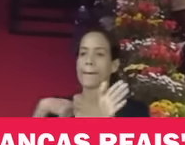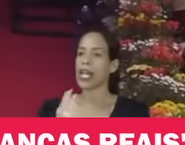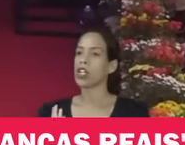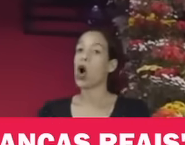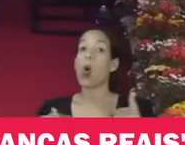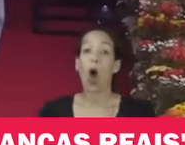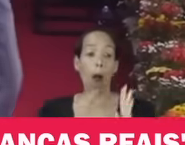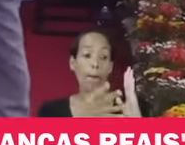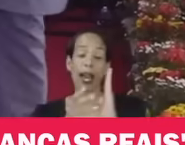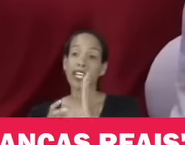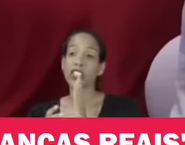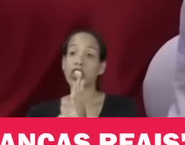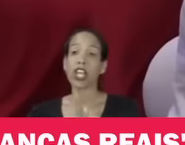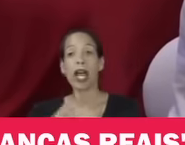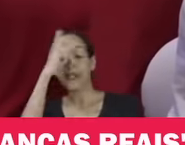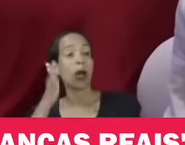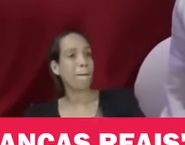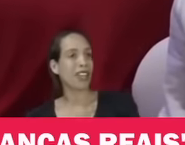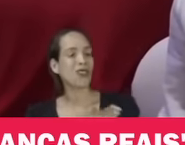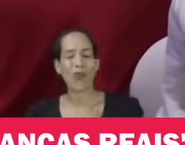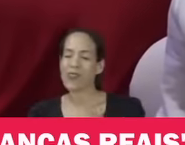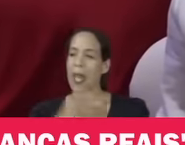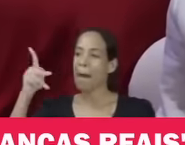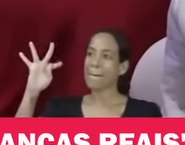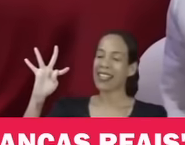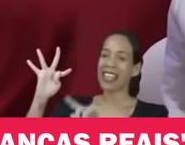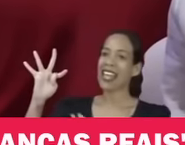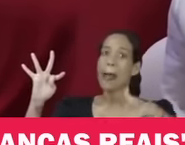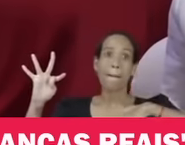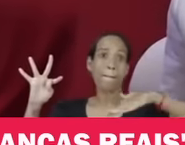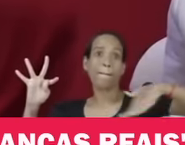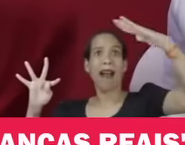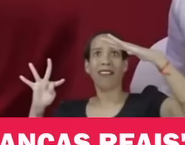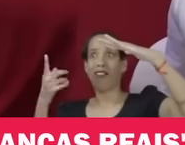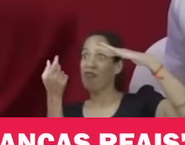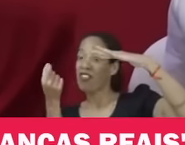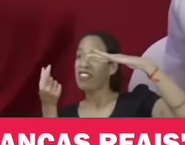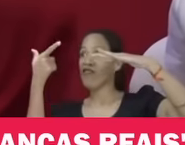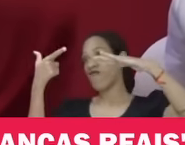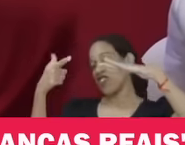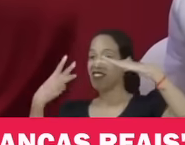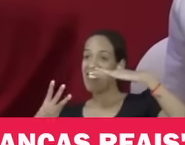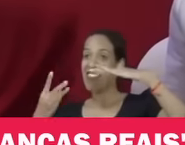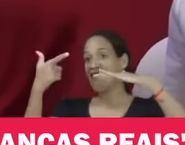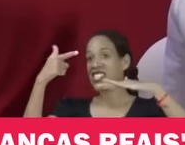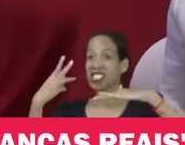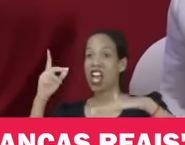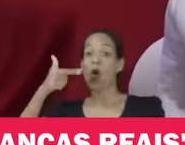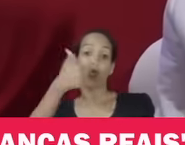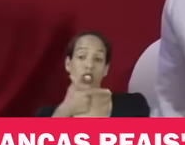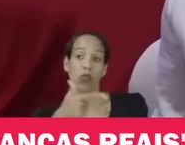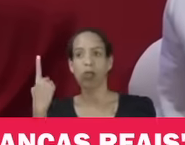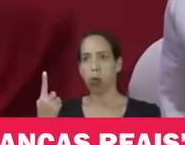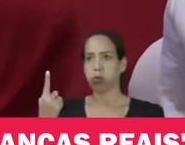qual é o partido da sua preferência, o PT sempre tem acima de 20, 23, 25. O segundo colocado